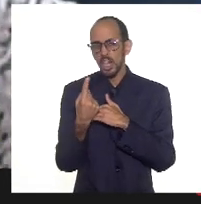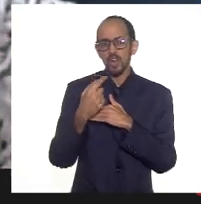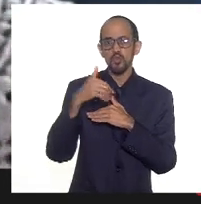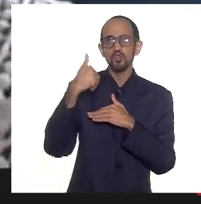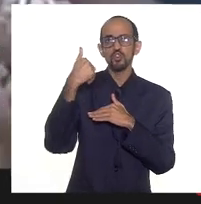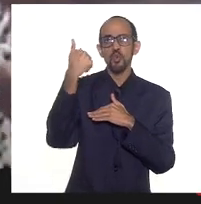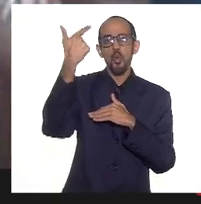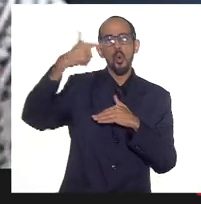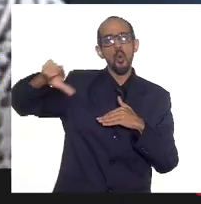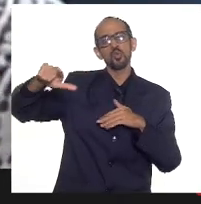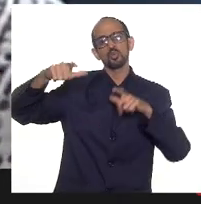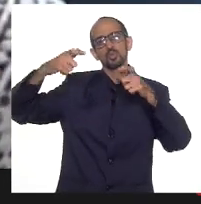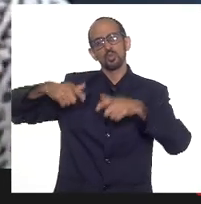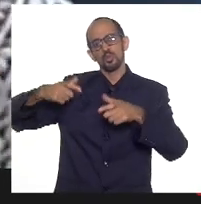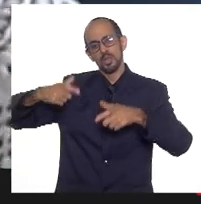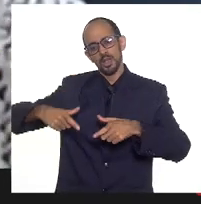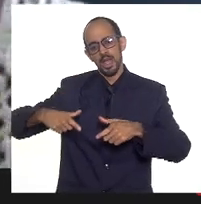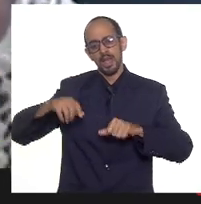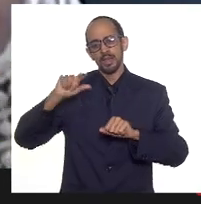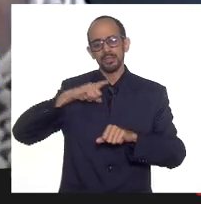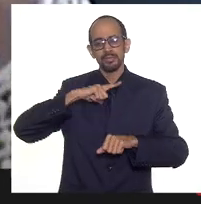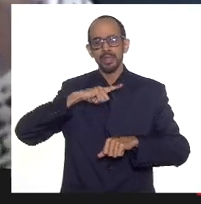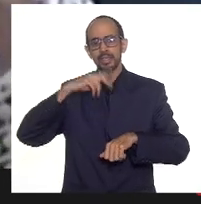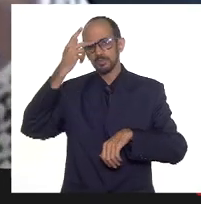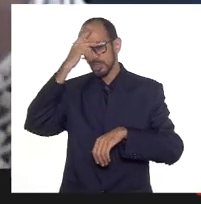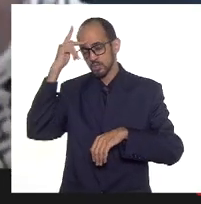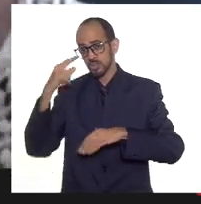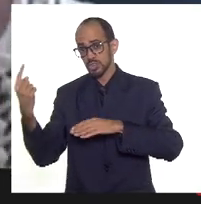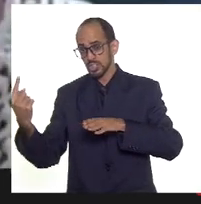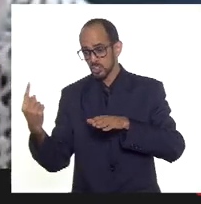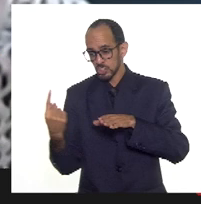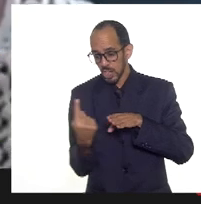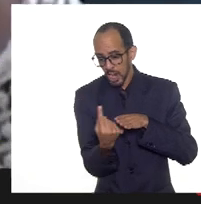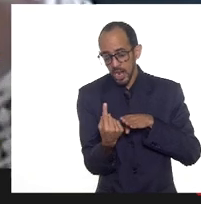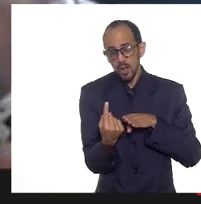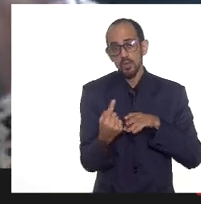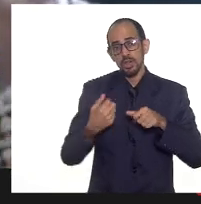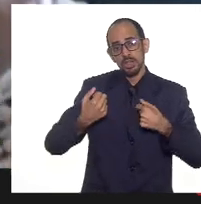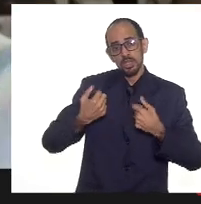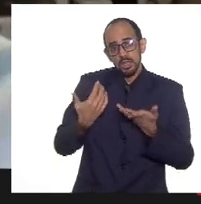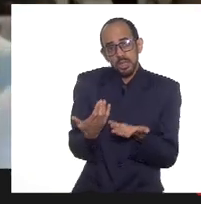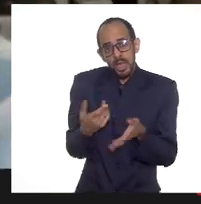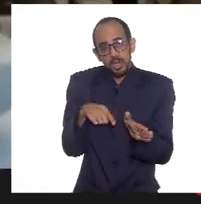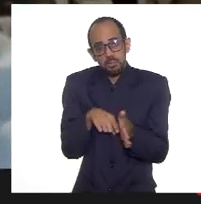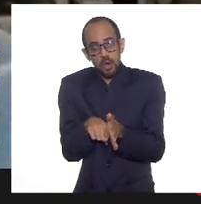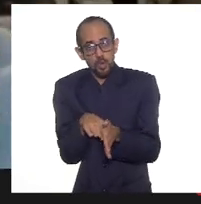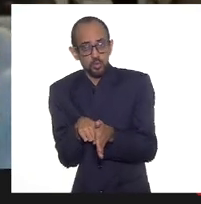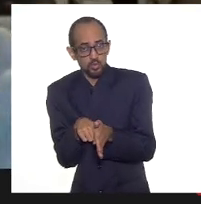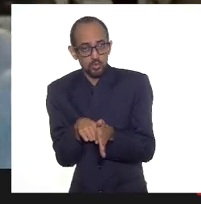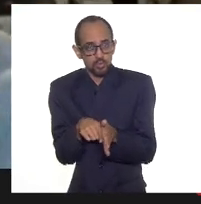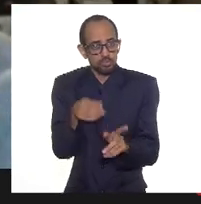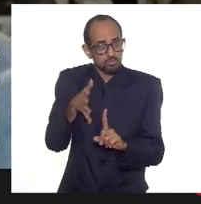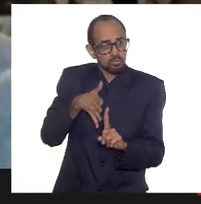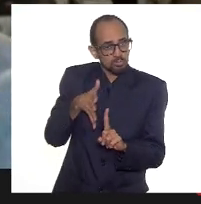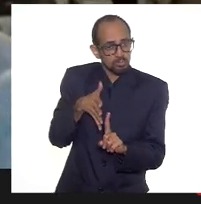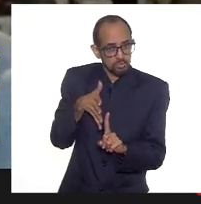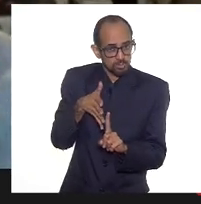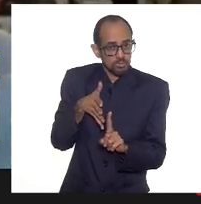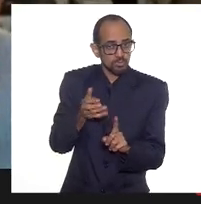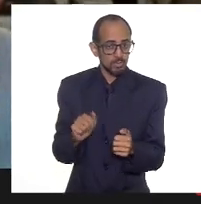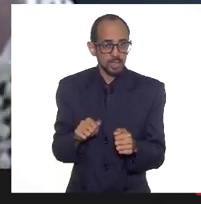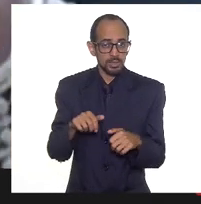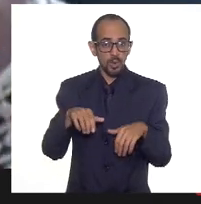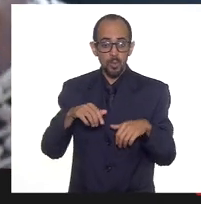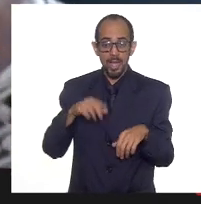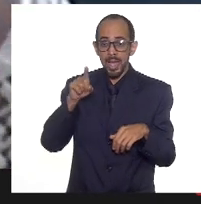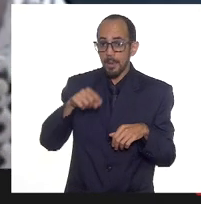clientes que vão lá se consultar, né? Então, essa circulação de carro que você não sabe quem é, de gente que você